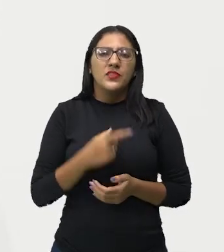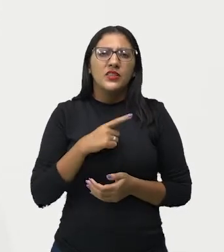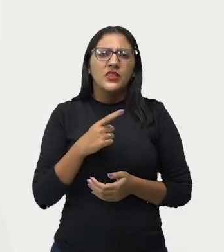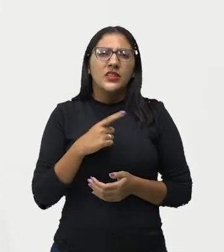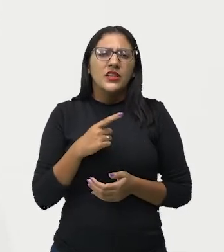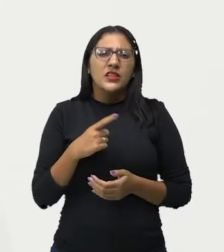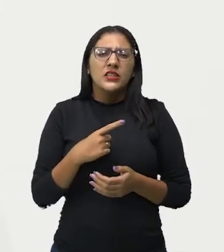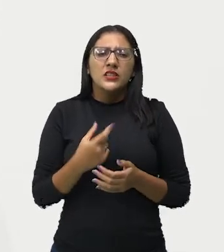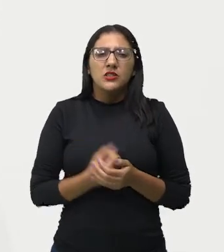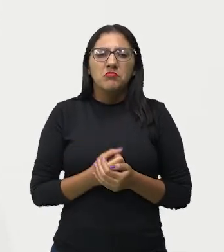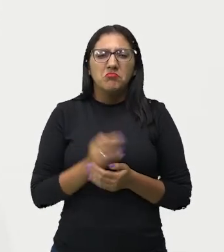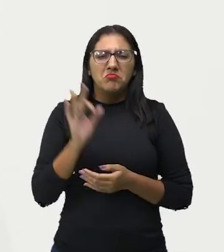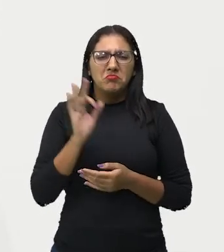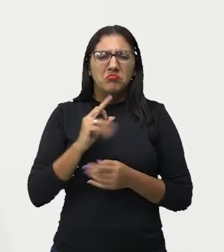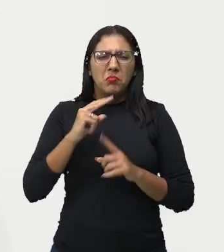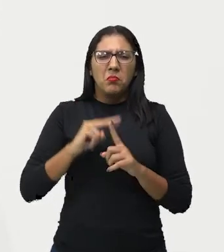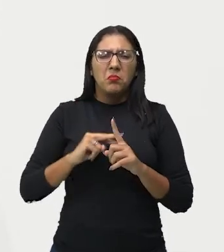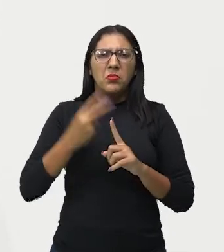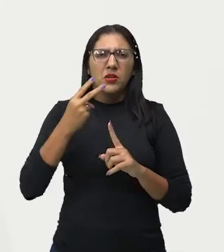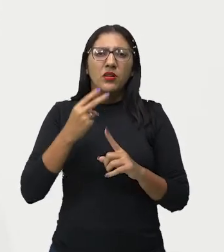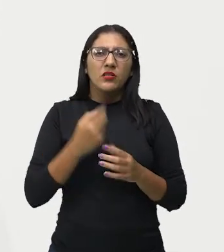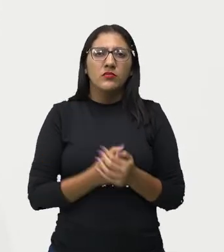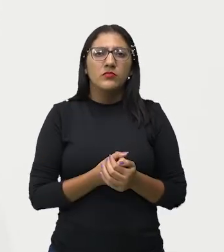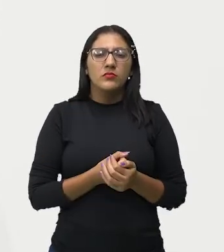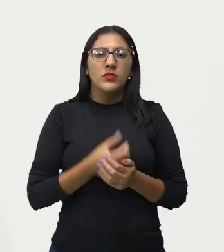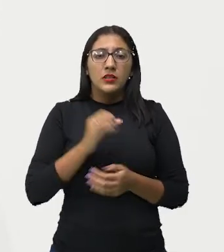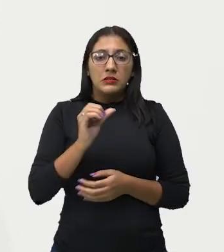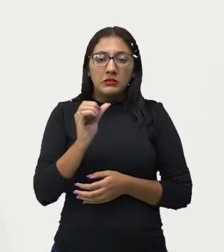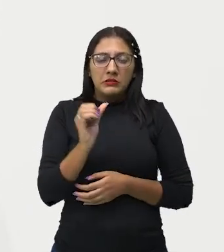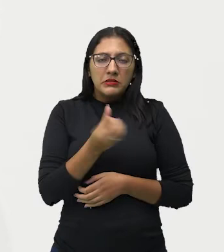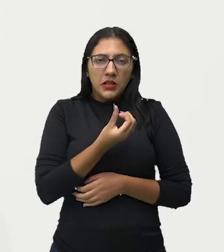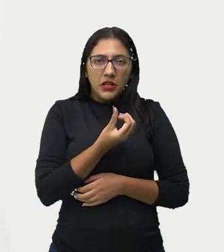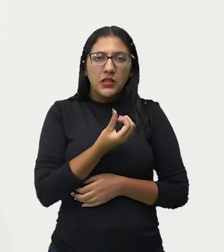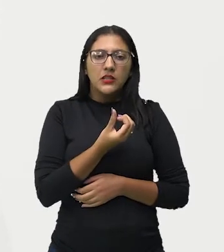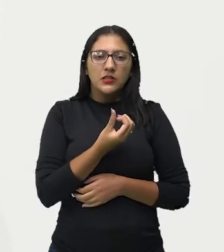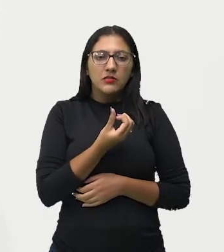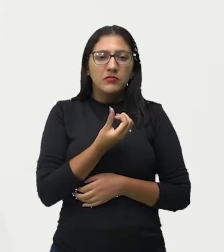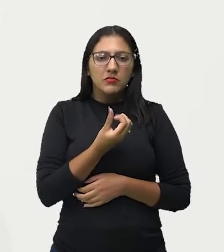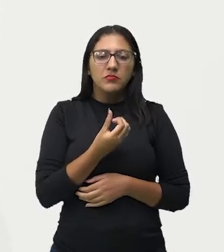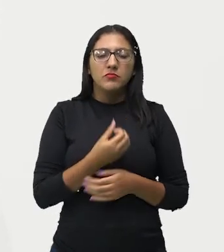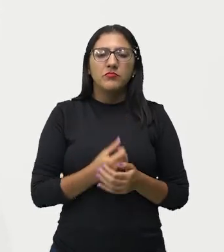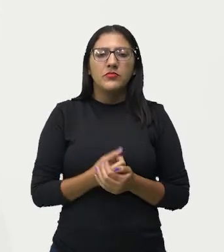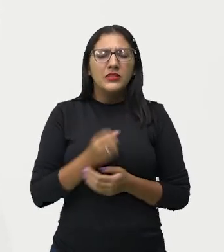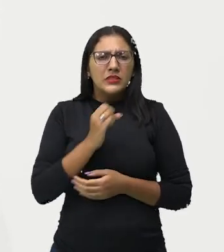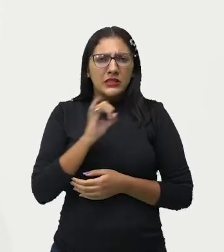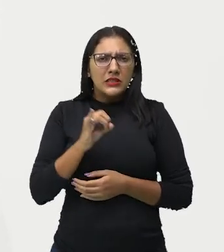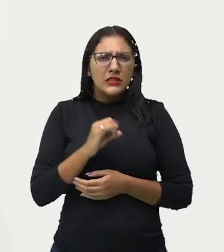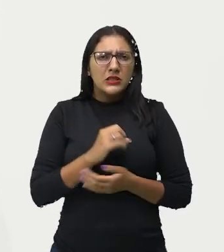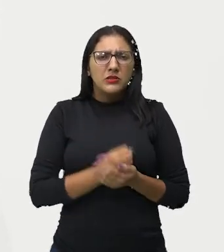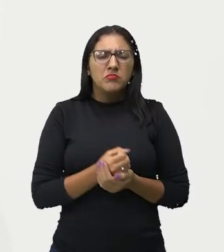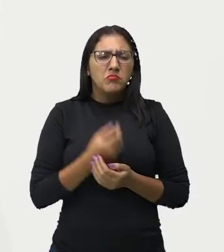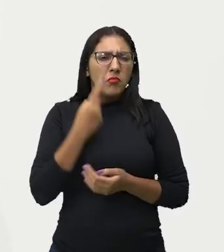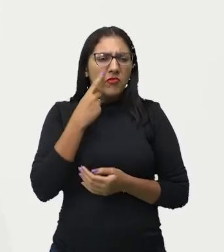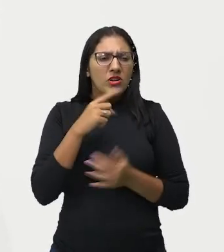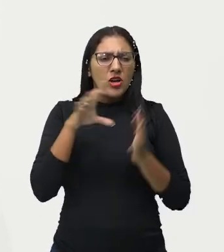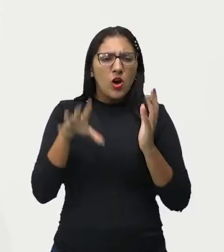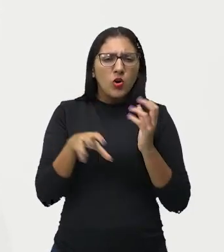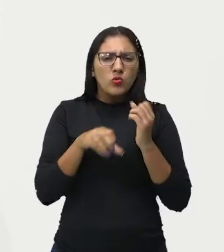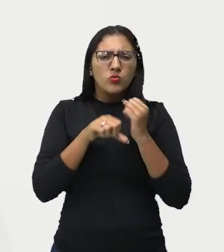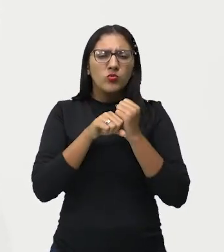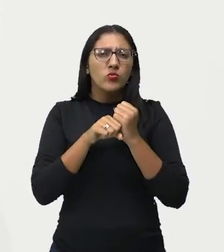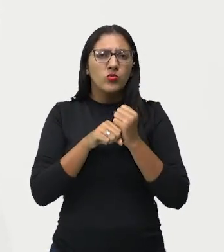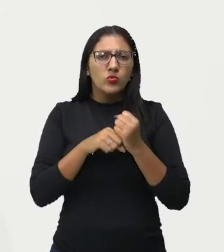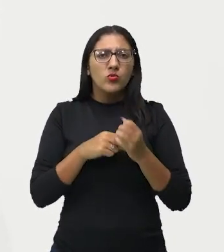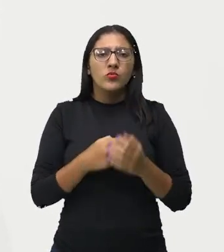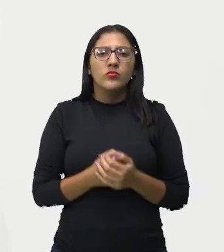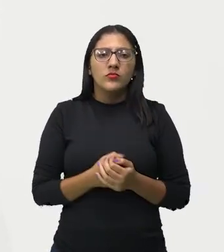recebeu 6 mil reais de juros. Se recebeu 6 mil reais de juros, então esse cara aqui, claro,